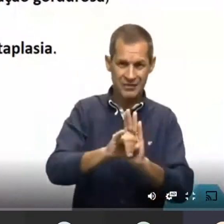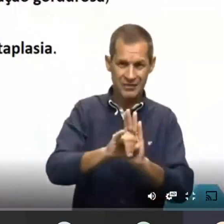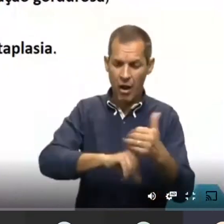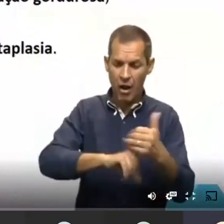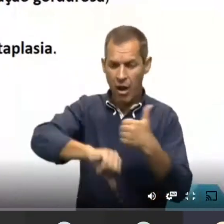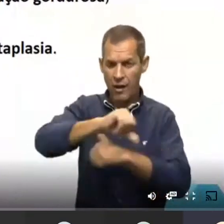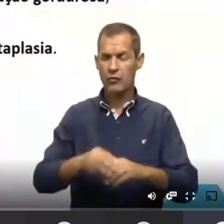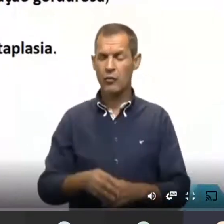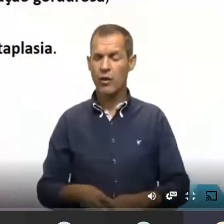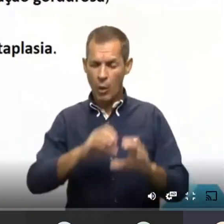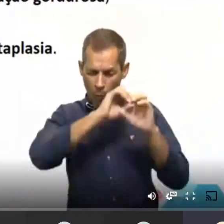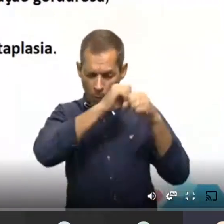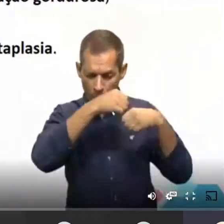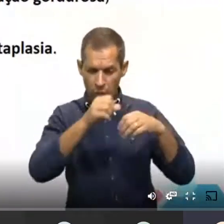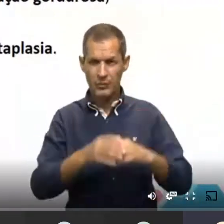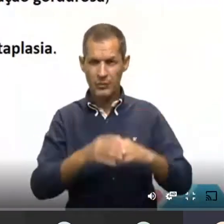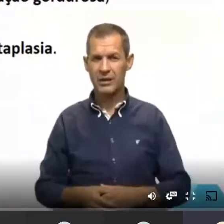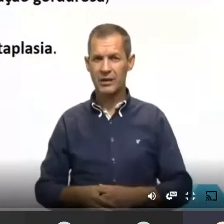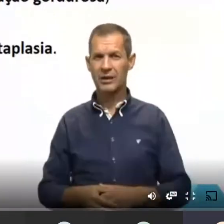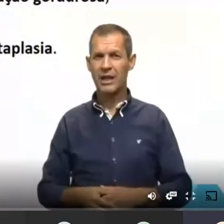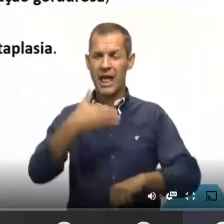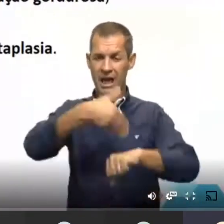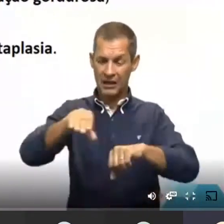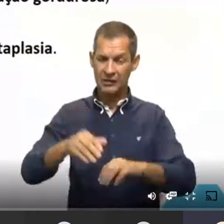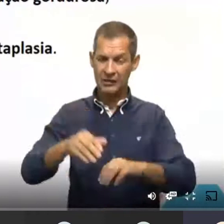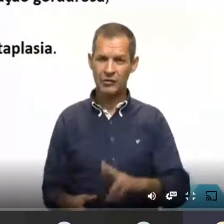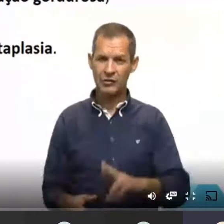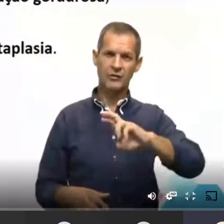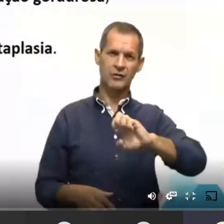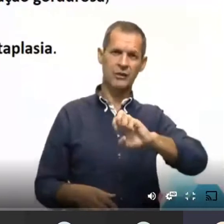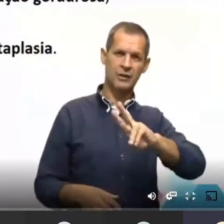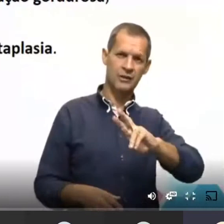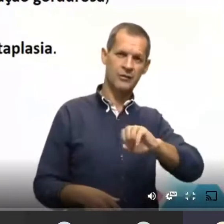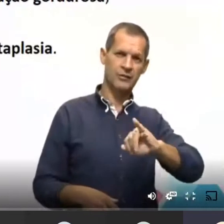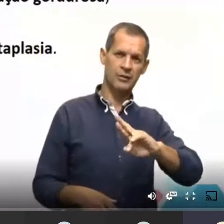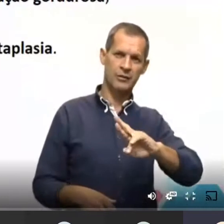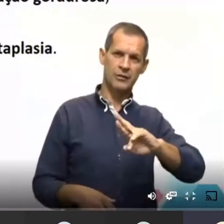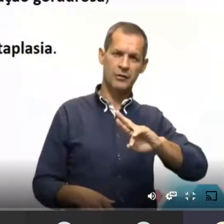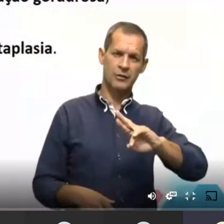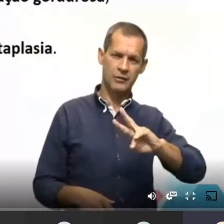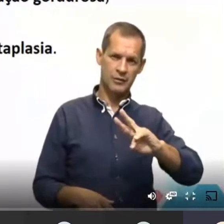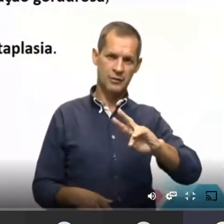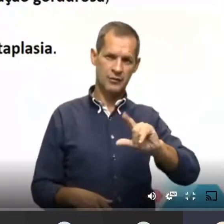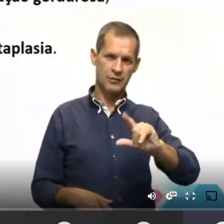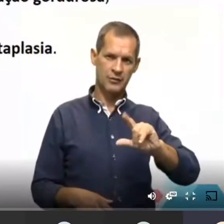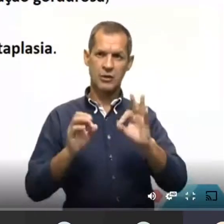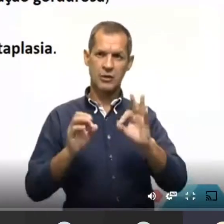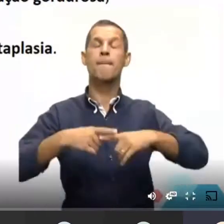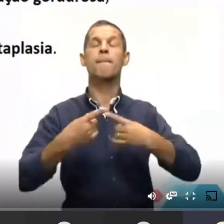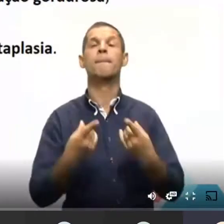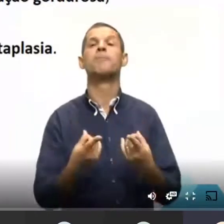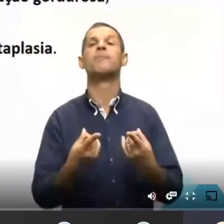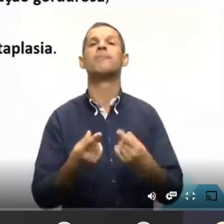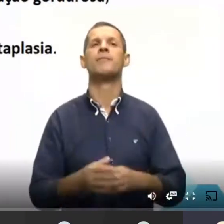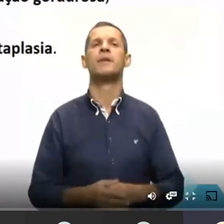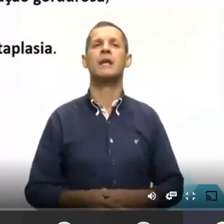identificar as alterações microscópicas em as lesões reversíveis, tá? Lesões